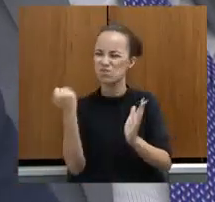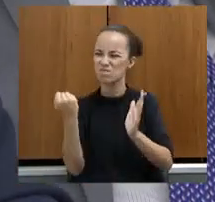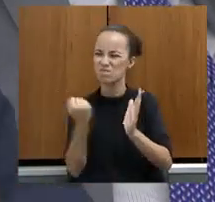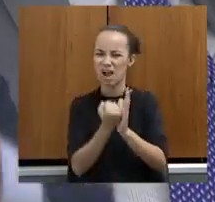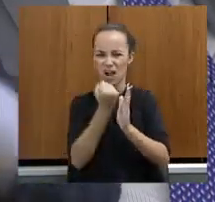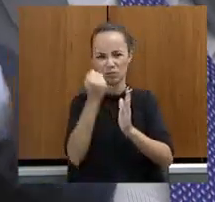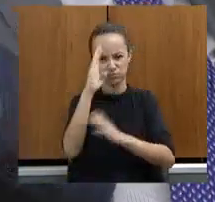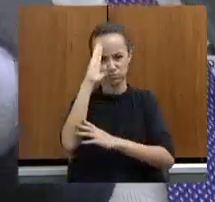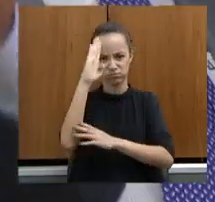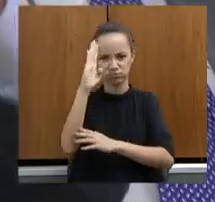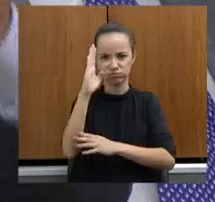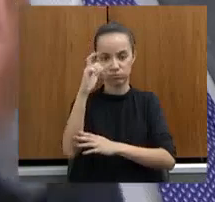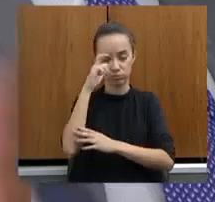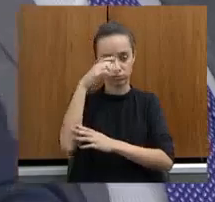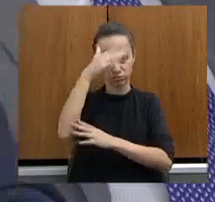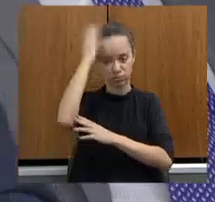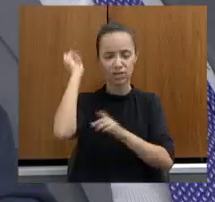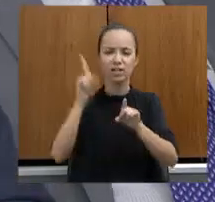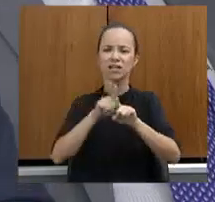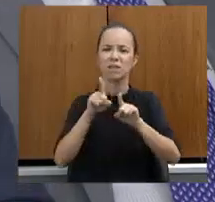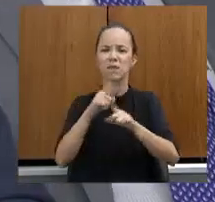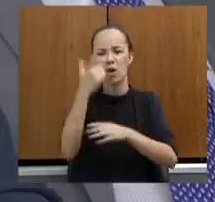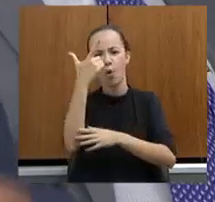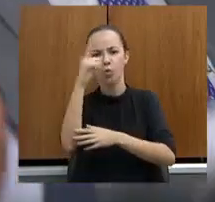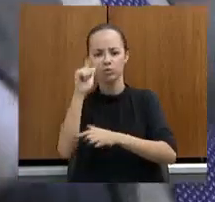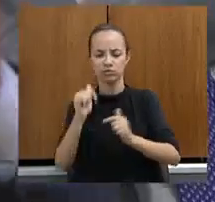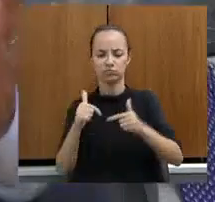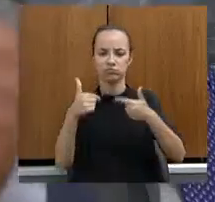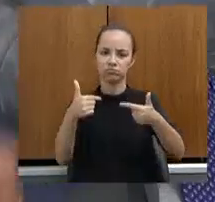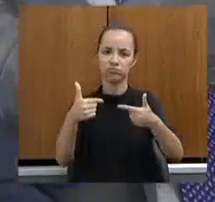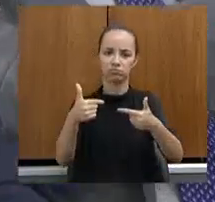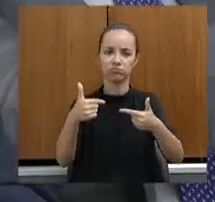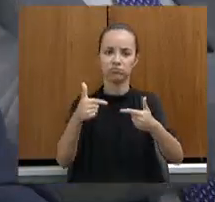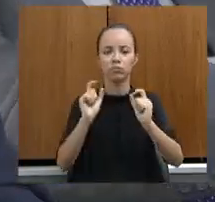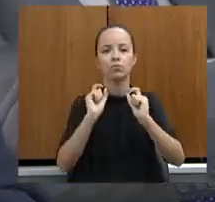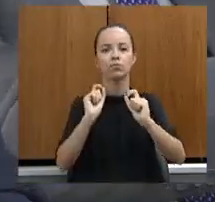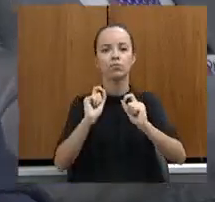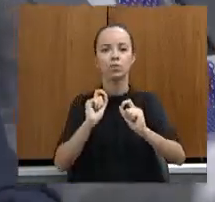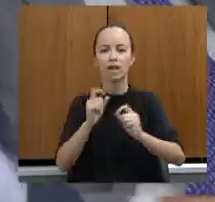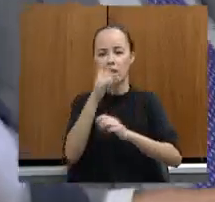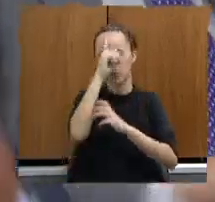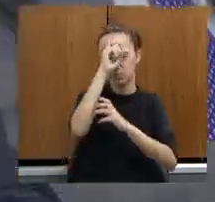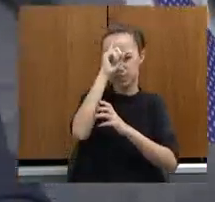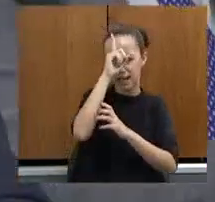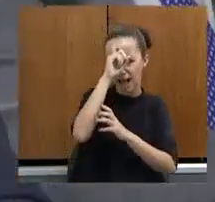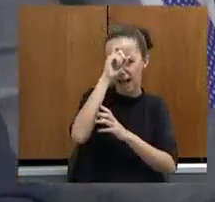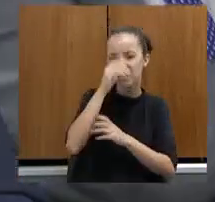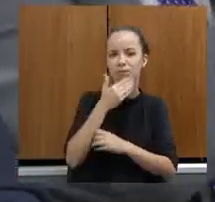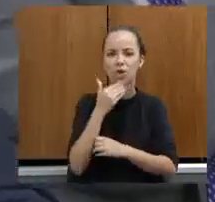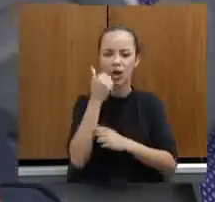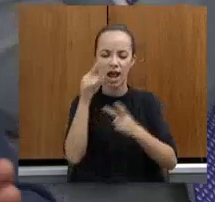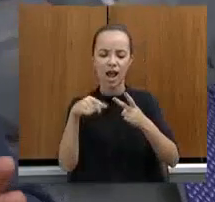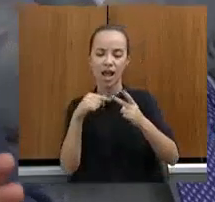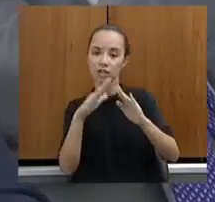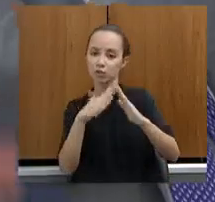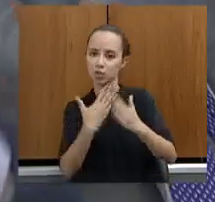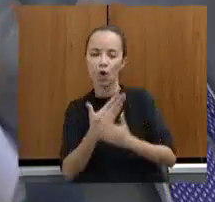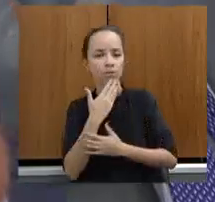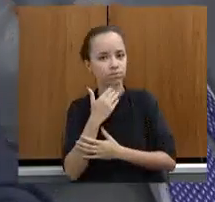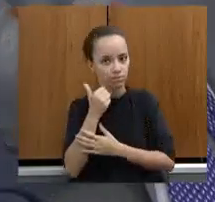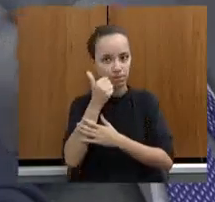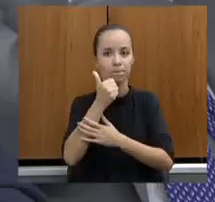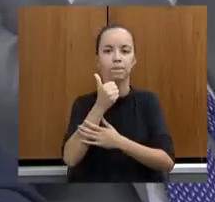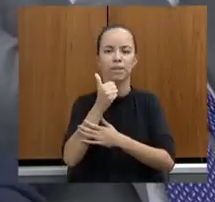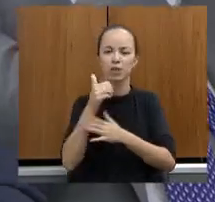de seu governo além de tantas ações que tem feito Jô tem recuperação do hospitais de escolas inclusive de